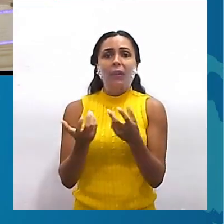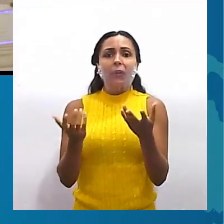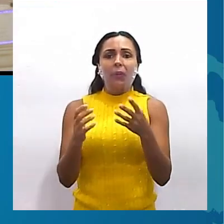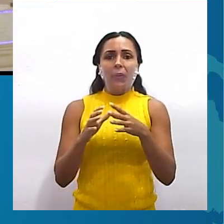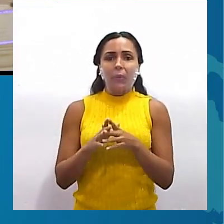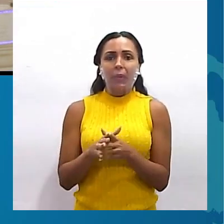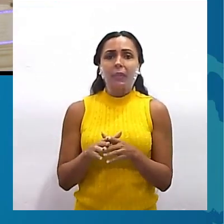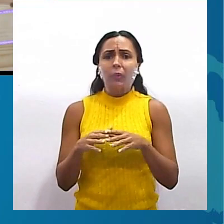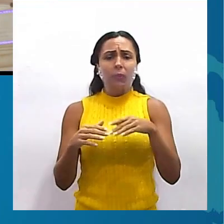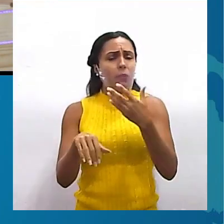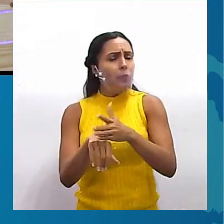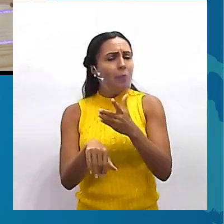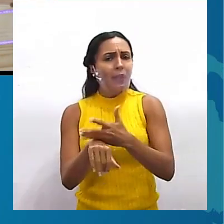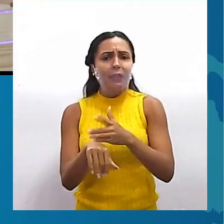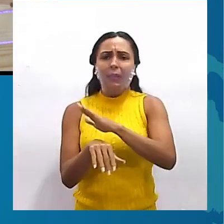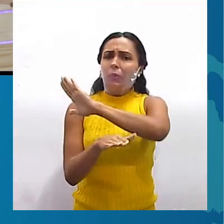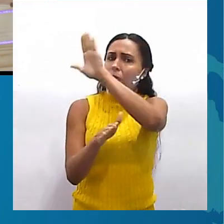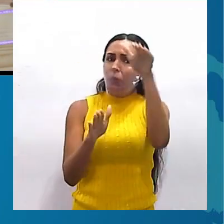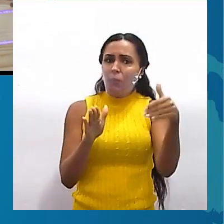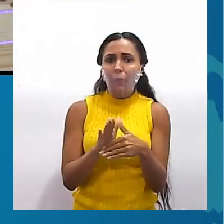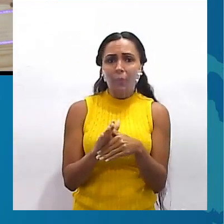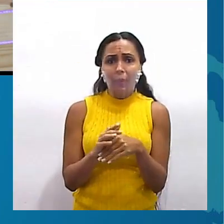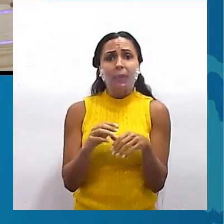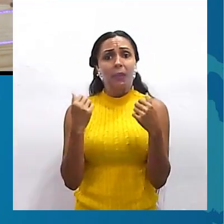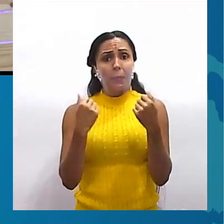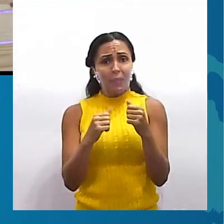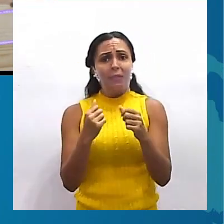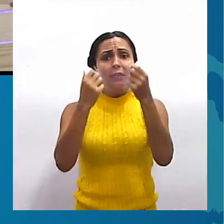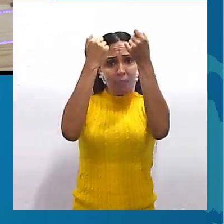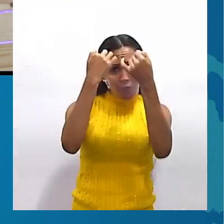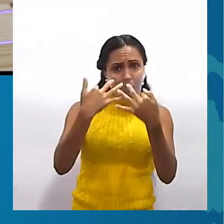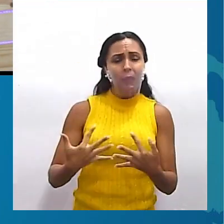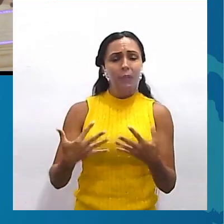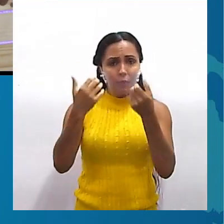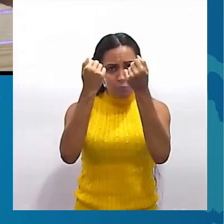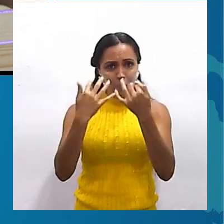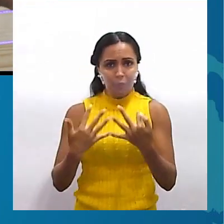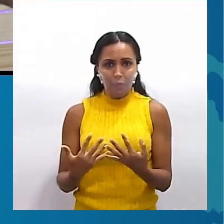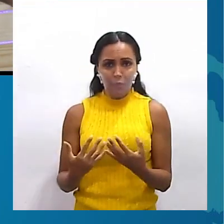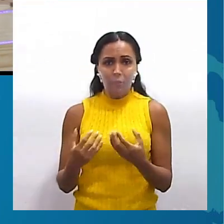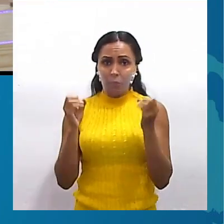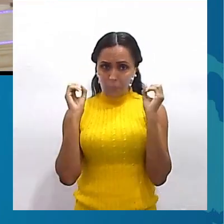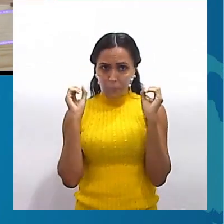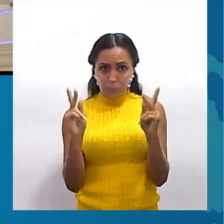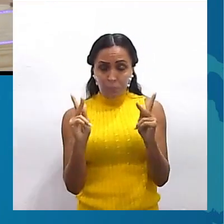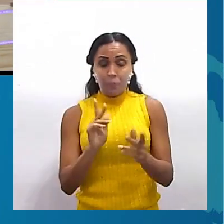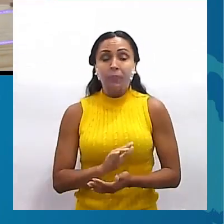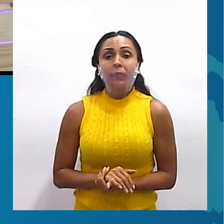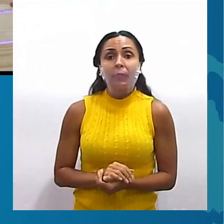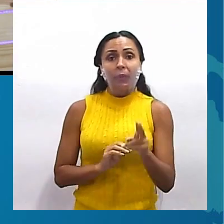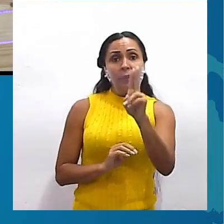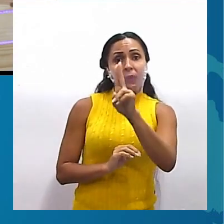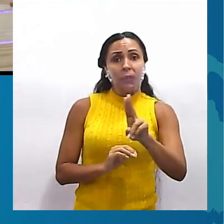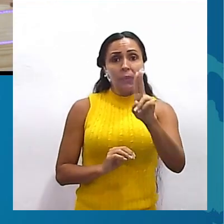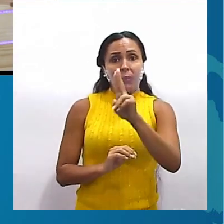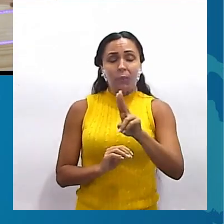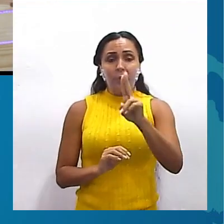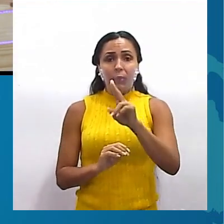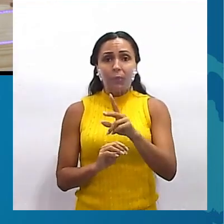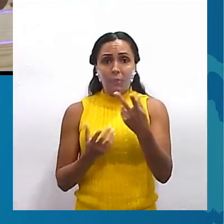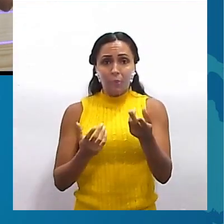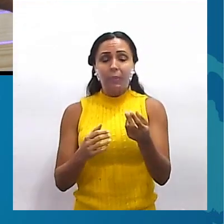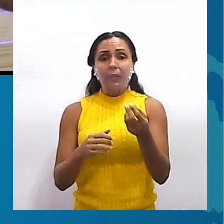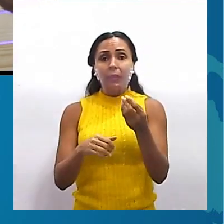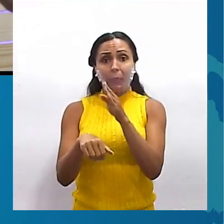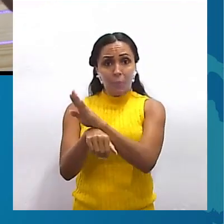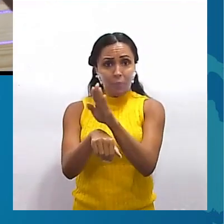tem umas práticas que a gente vai estar trabalhando isso dentro de treinamentos, certo? O uso de EPI, né? Toda